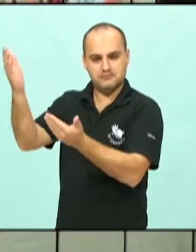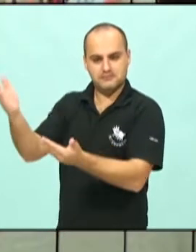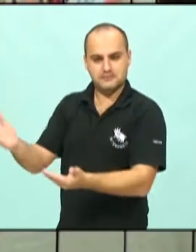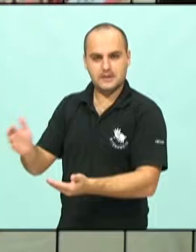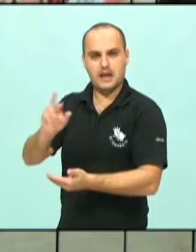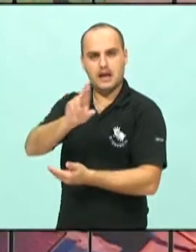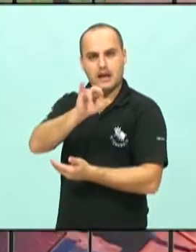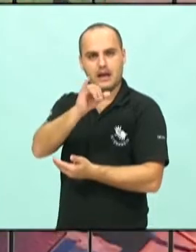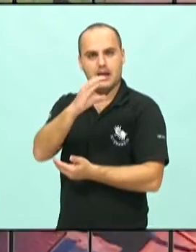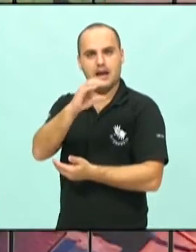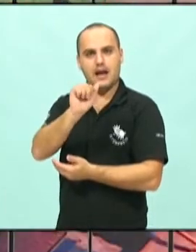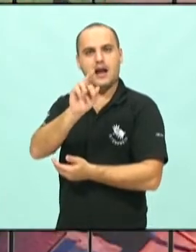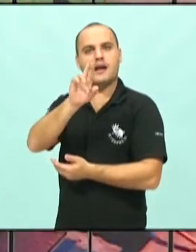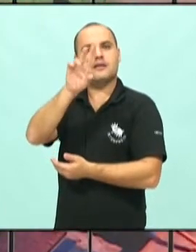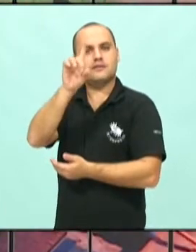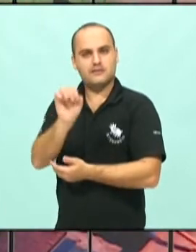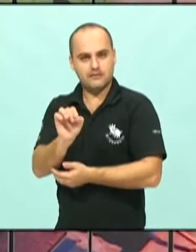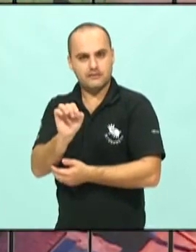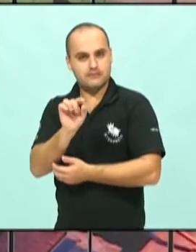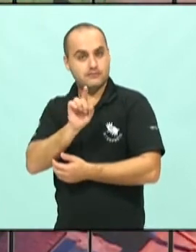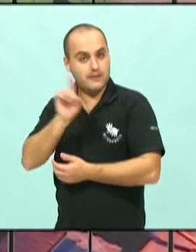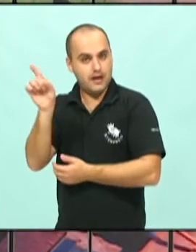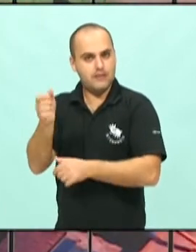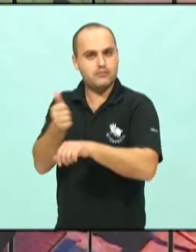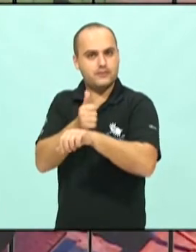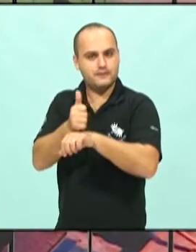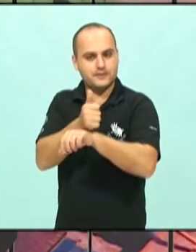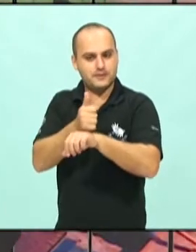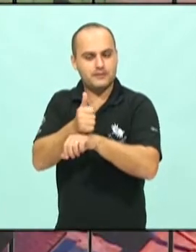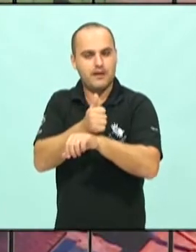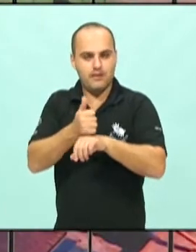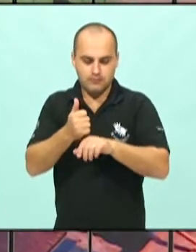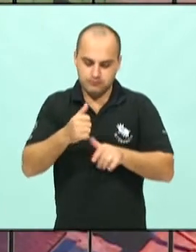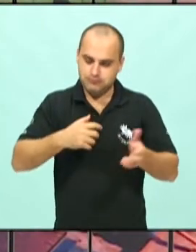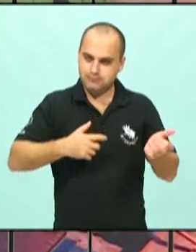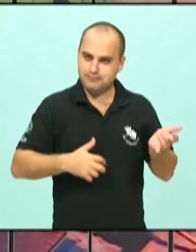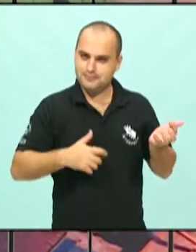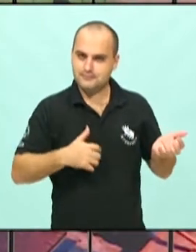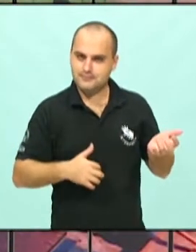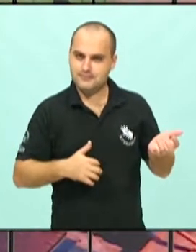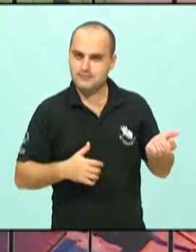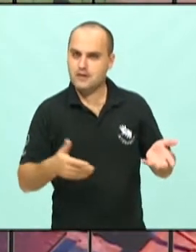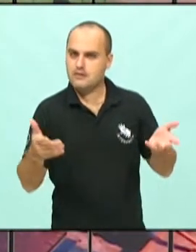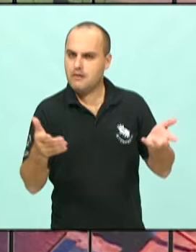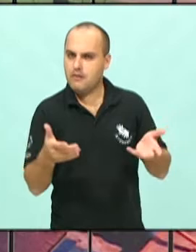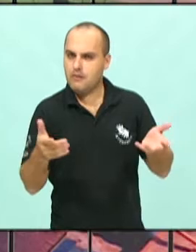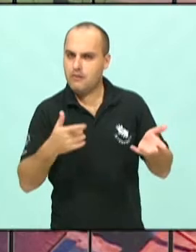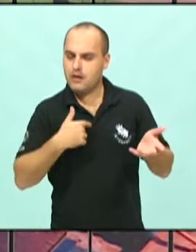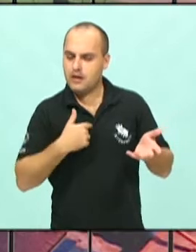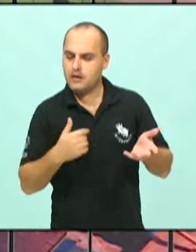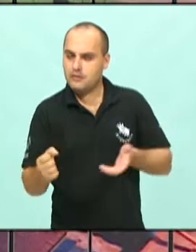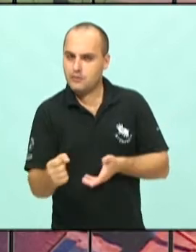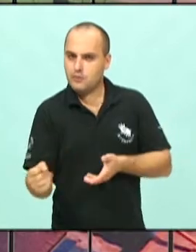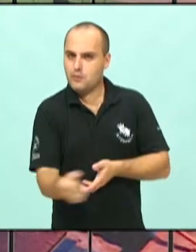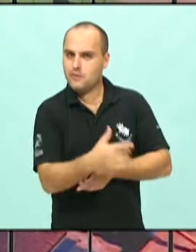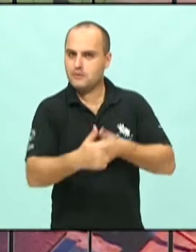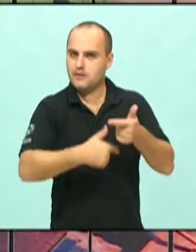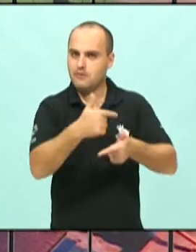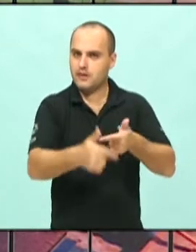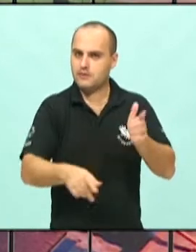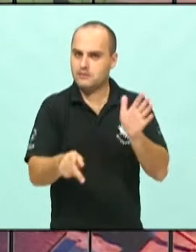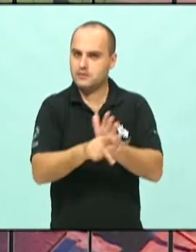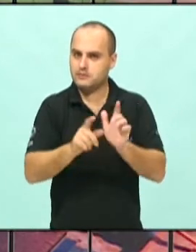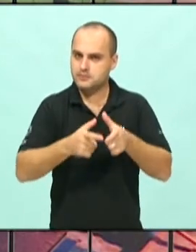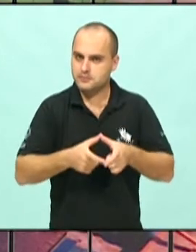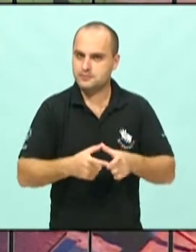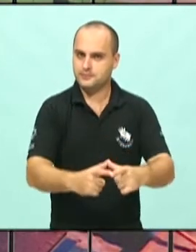Ricardo Pauletti. Ele que acabou de lançar, saiu do forno o seu novo trabalho, que é o álbum